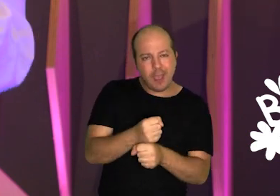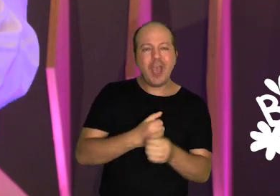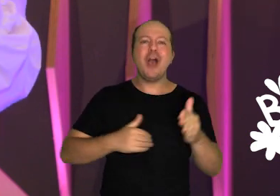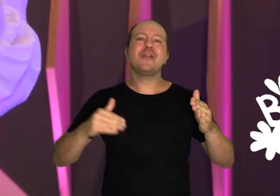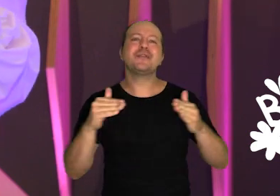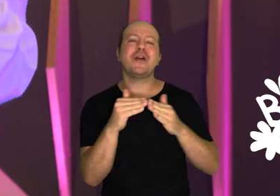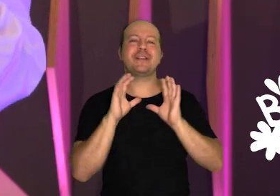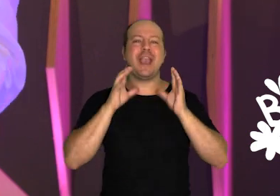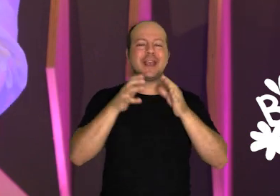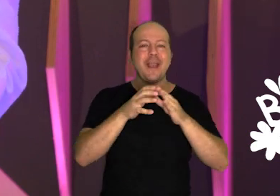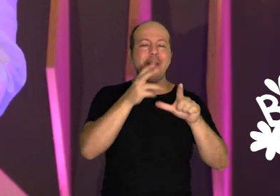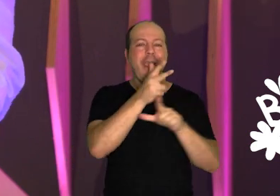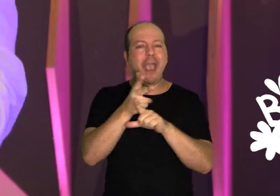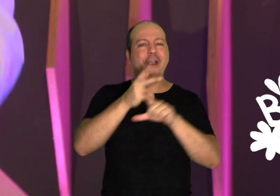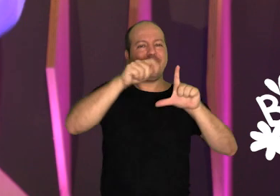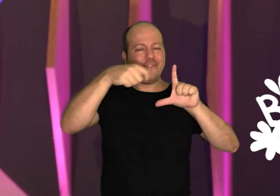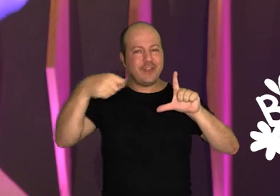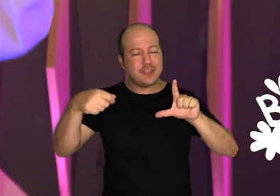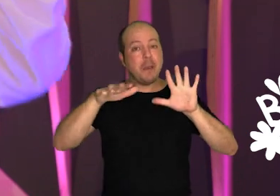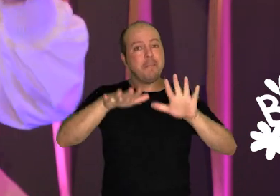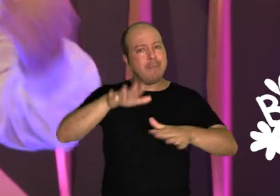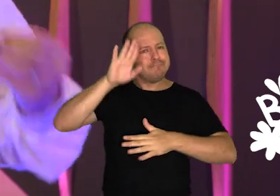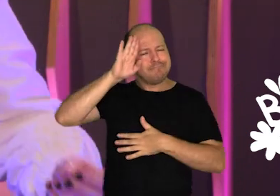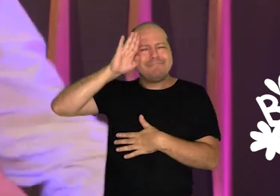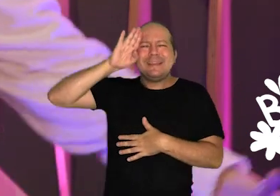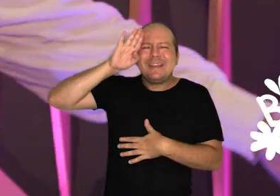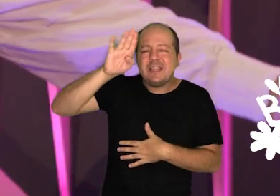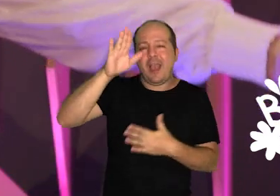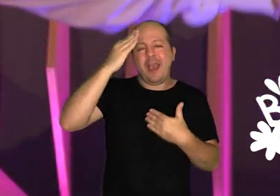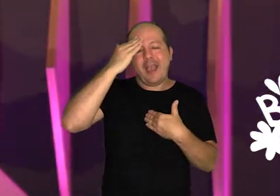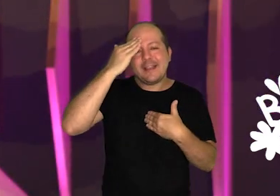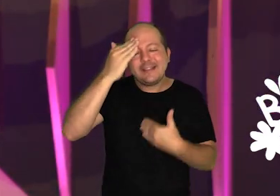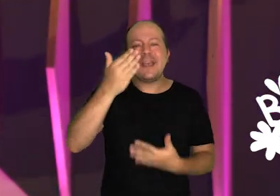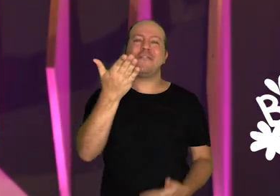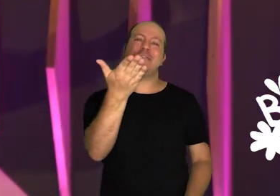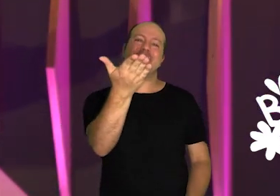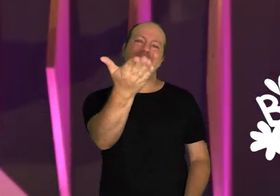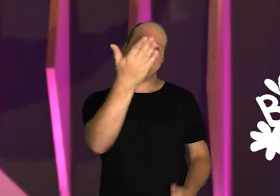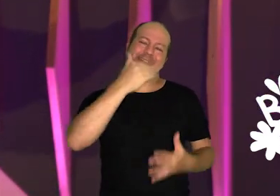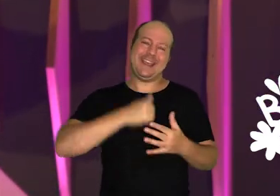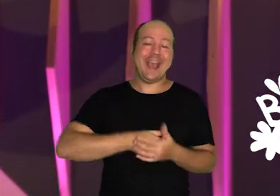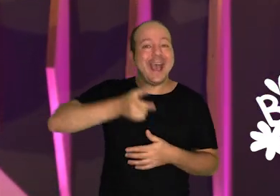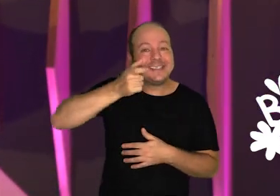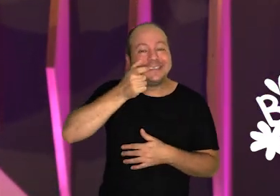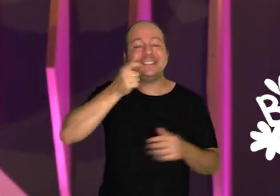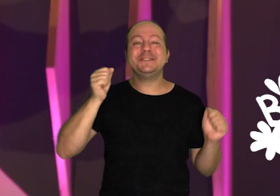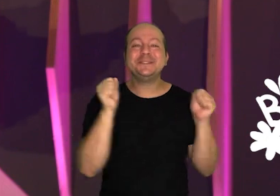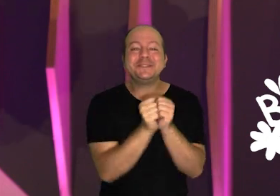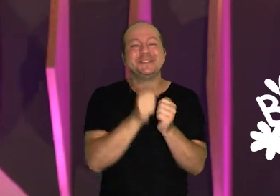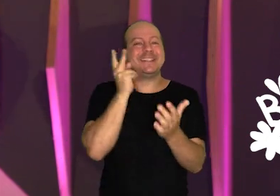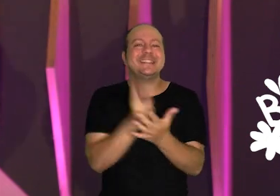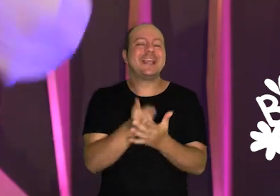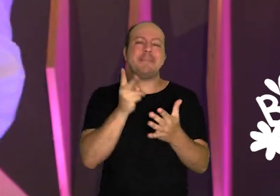de toda a equipe de vídeo, mas principalmente agradecer vocês, o público que está sempre com a